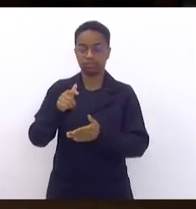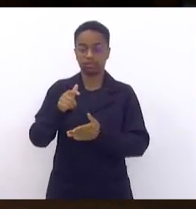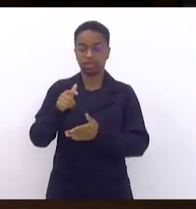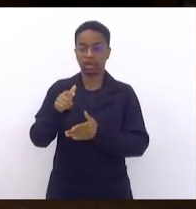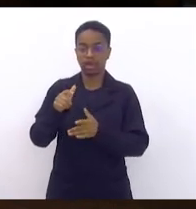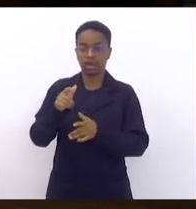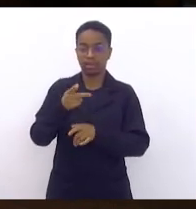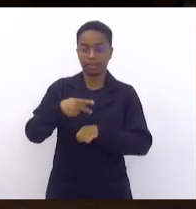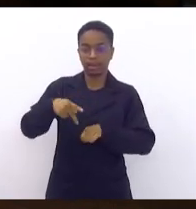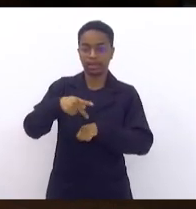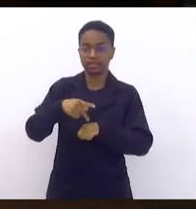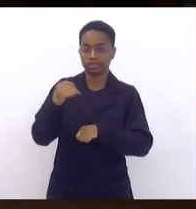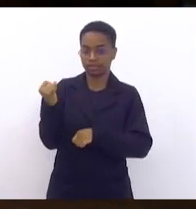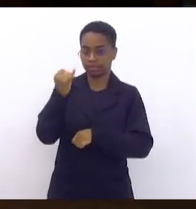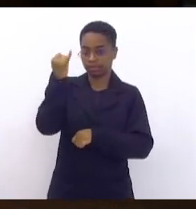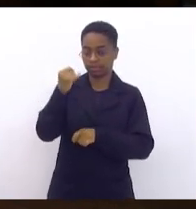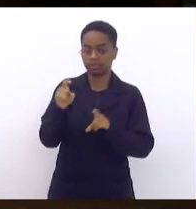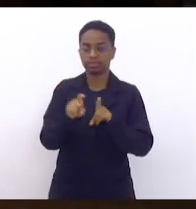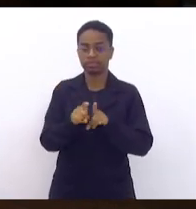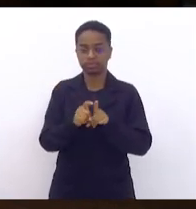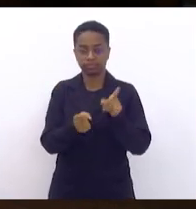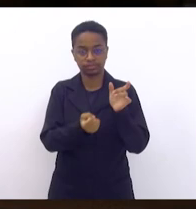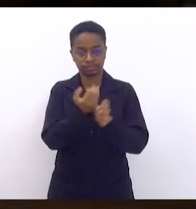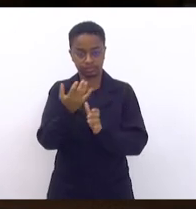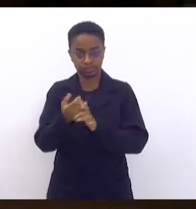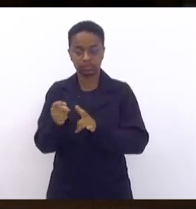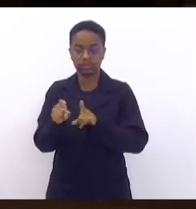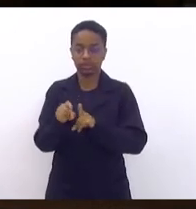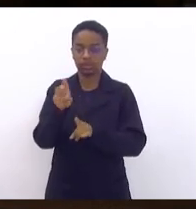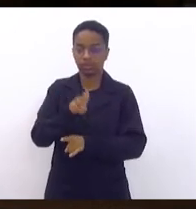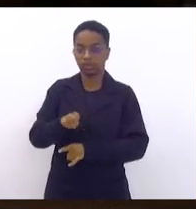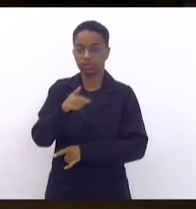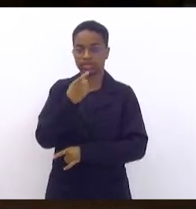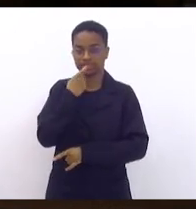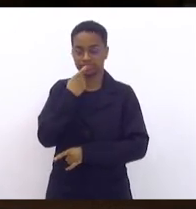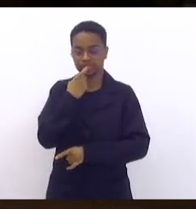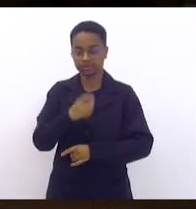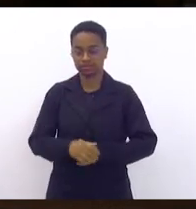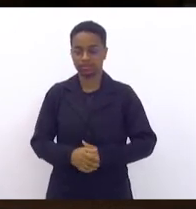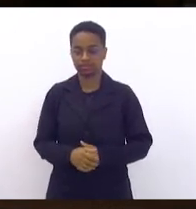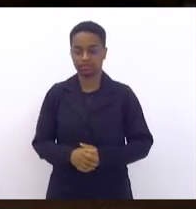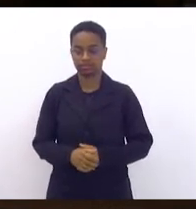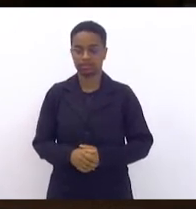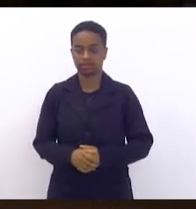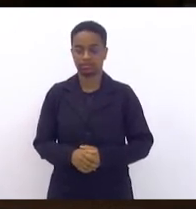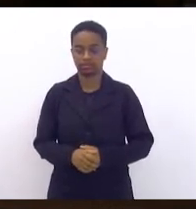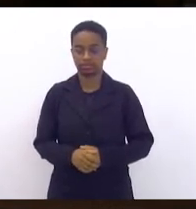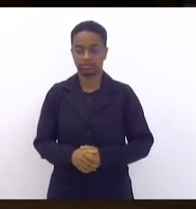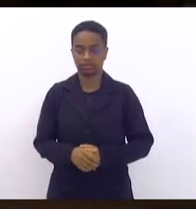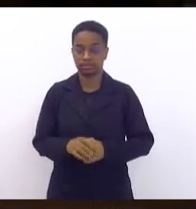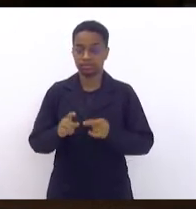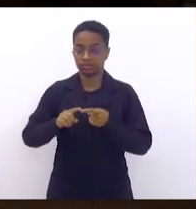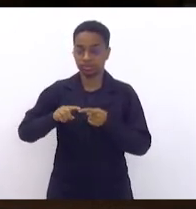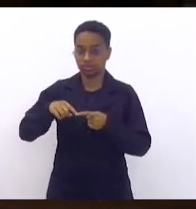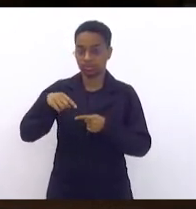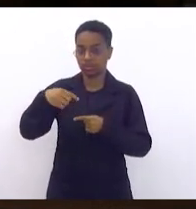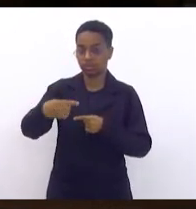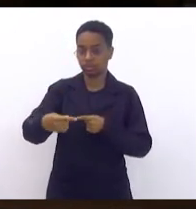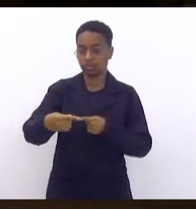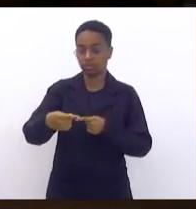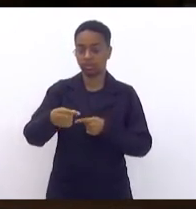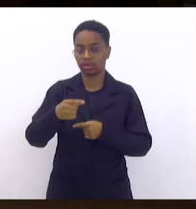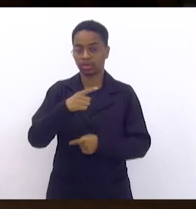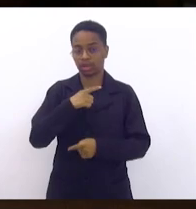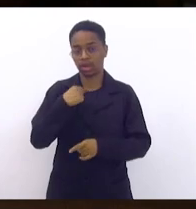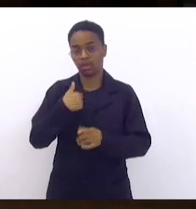nações grandes produtoras e consumidoras de plástico bom Depois a gente vai ter E aí eu queria